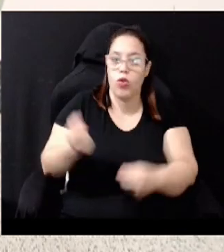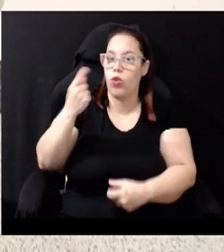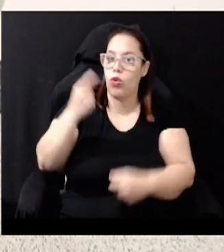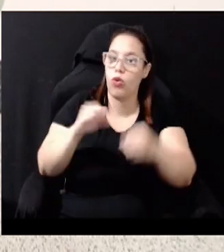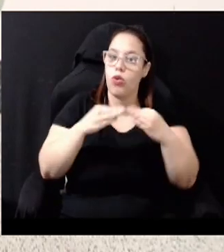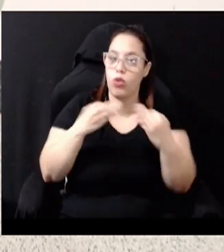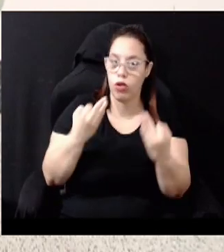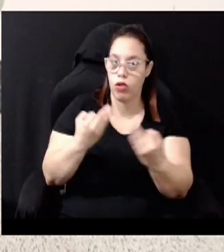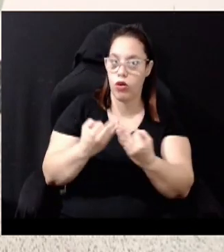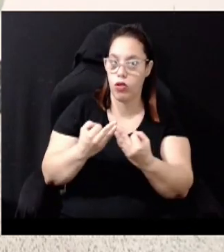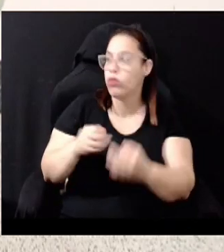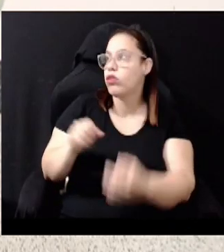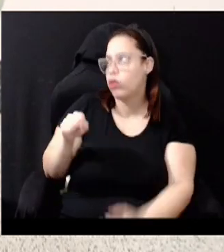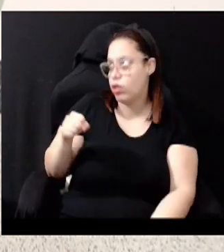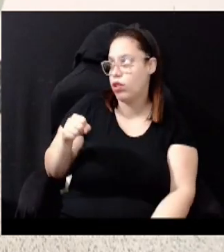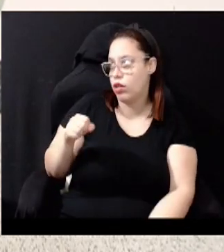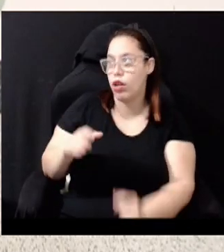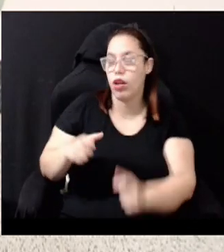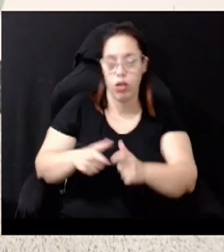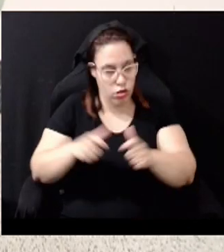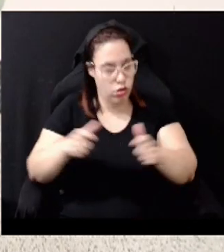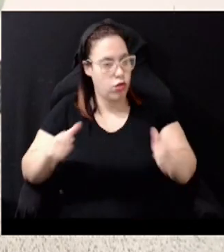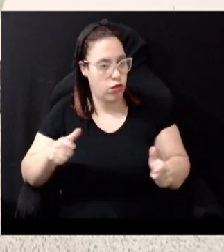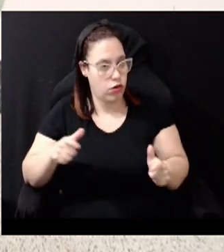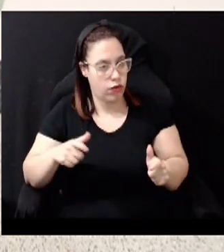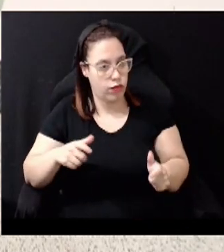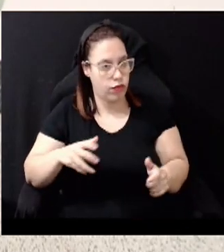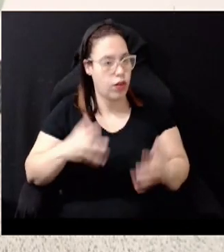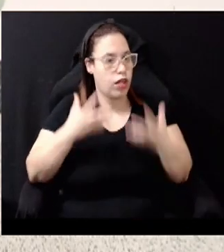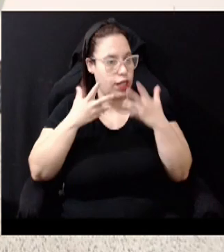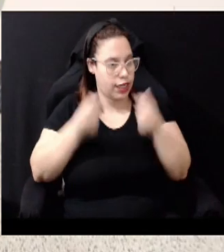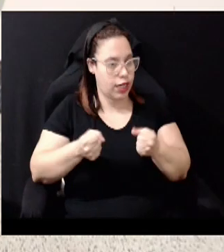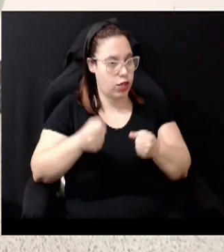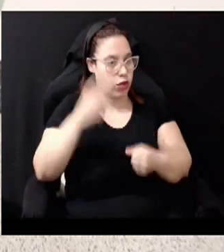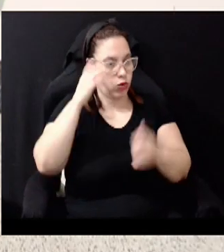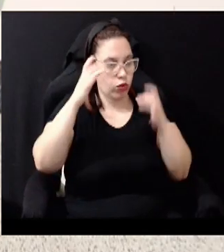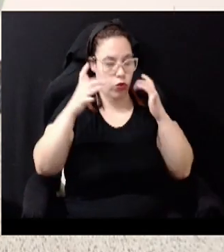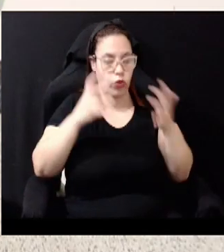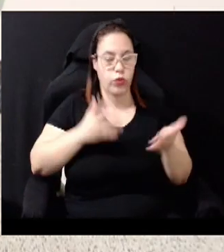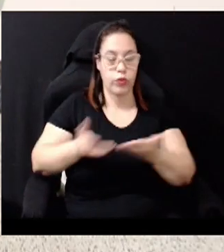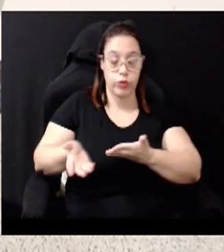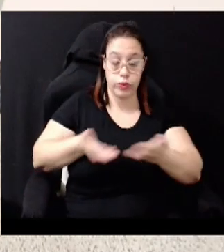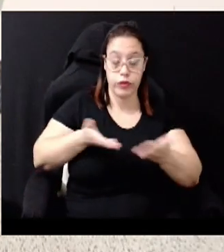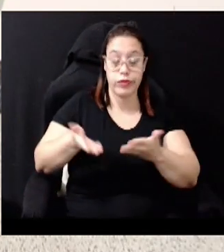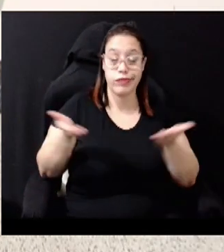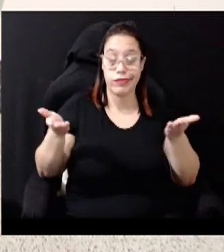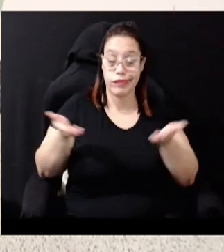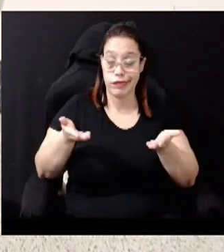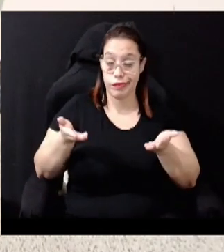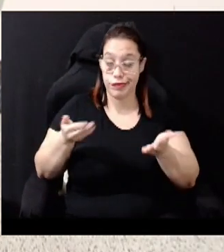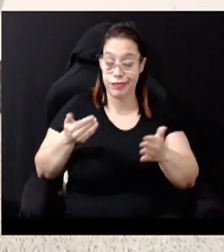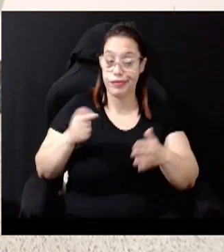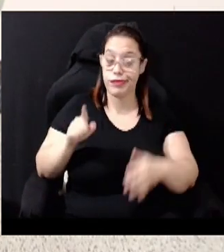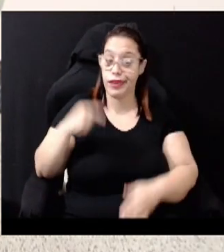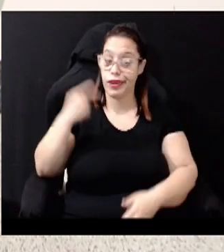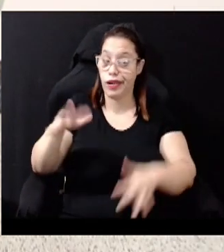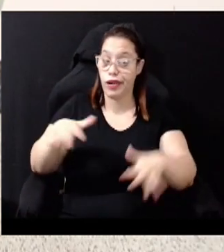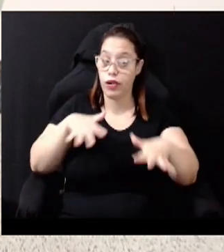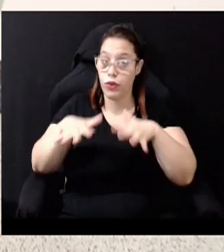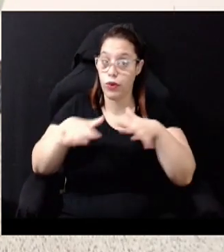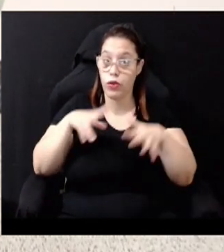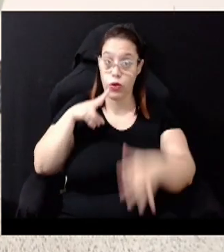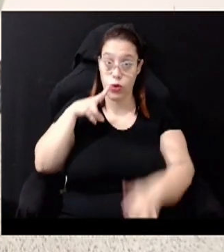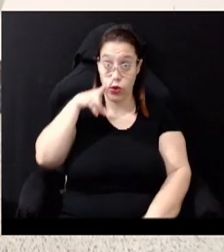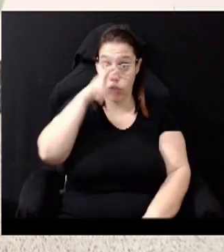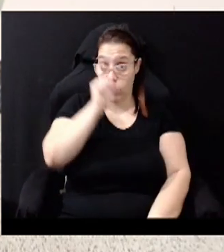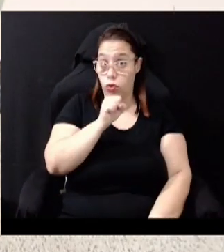grande maioria acabou comprando a ideia e participando. E agora a gente vem num outro momento de reforço, que é o Brasil todo, em